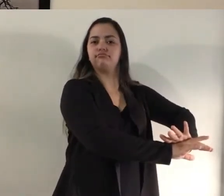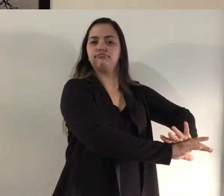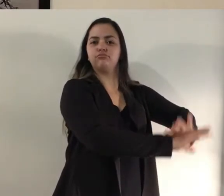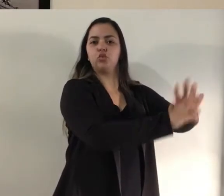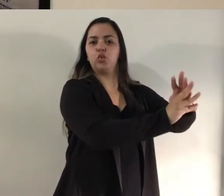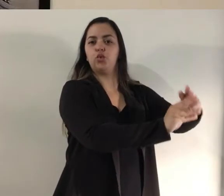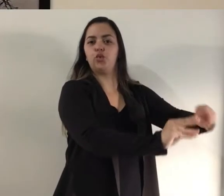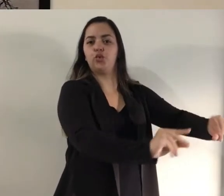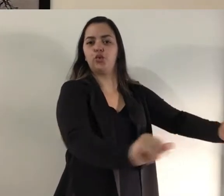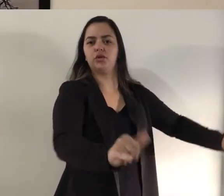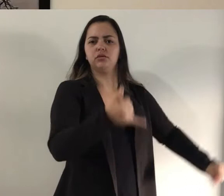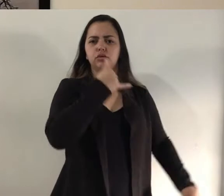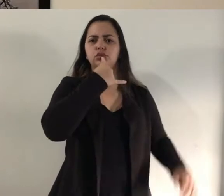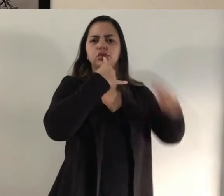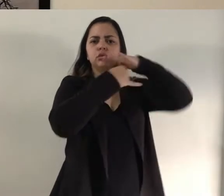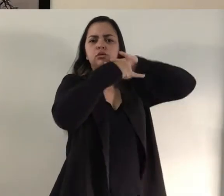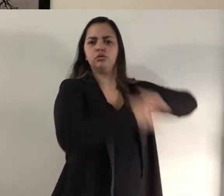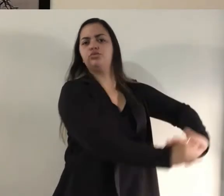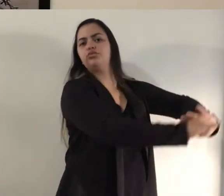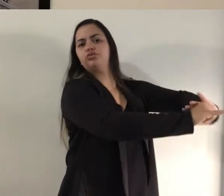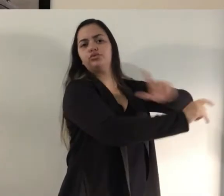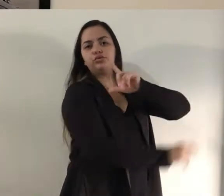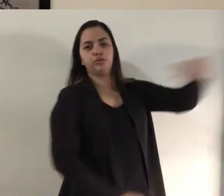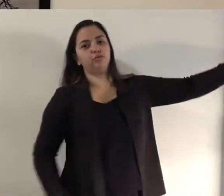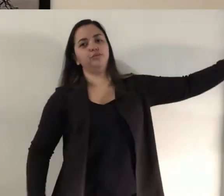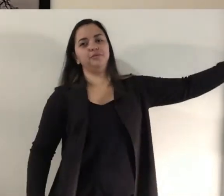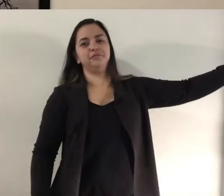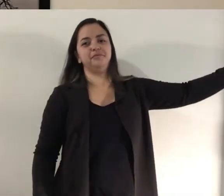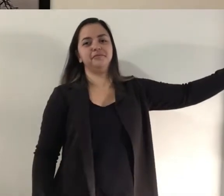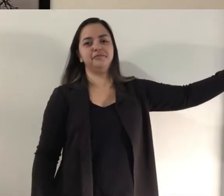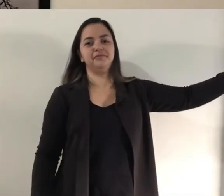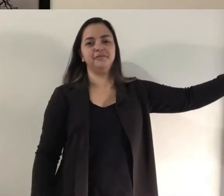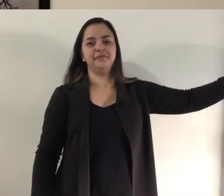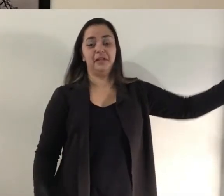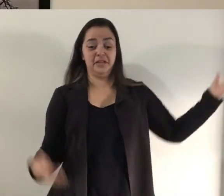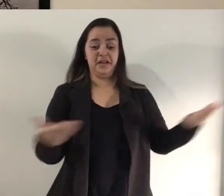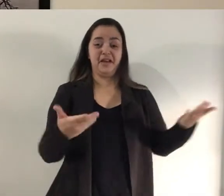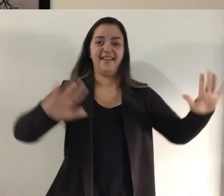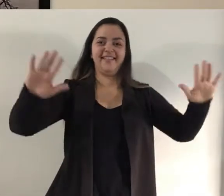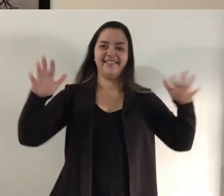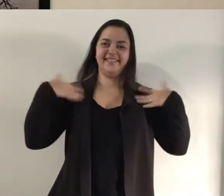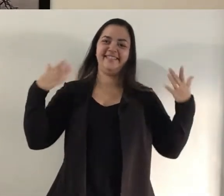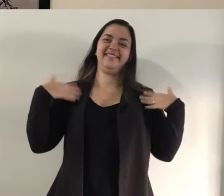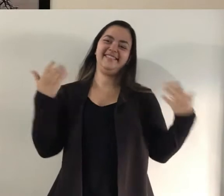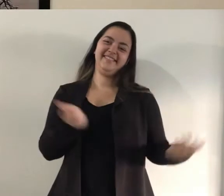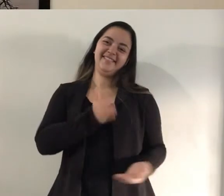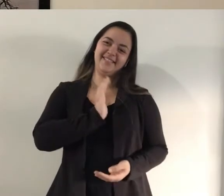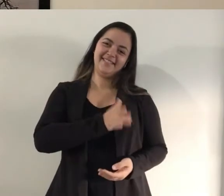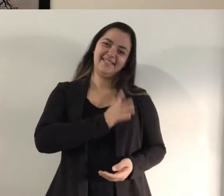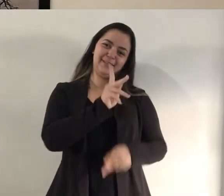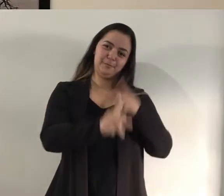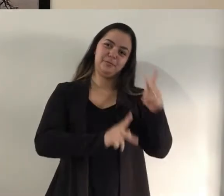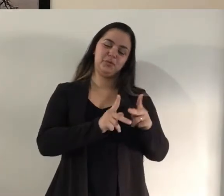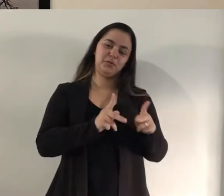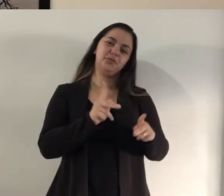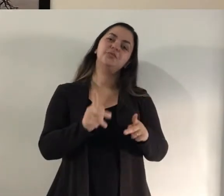tristeza vai embora. E quem passa a reinar é a alegria no coração das pessoas. Os discípulos começaram a se